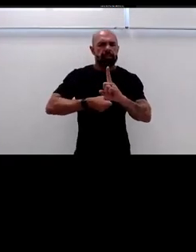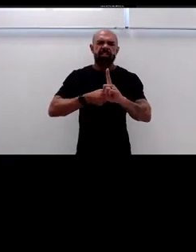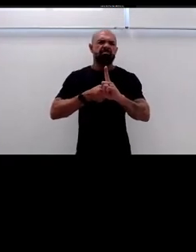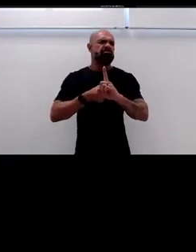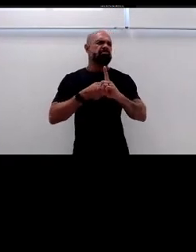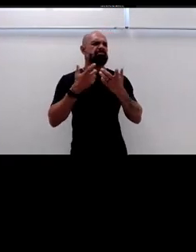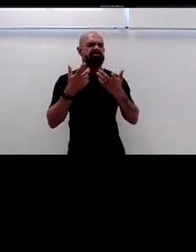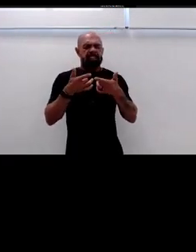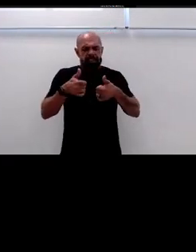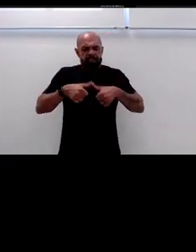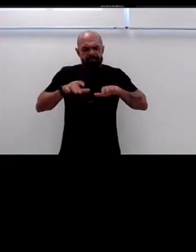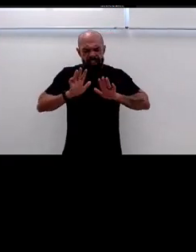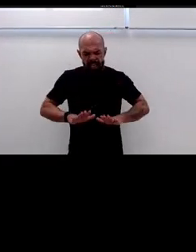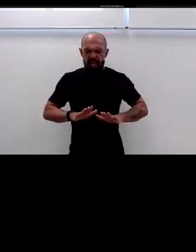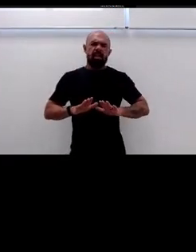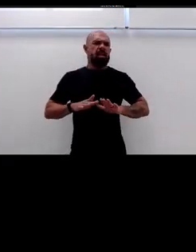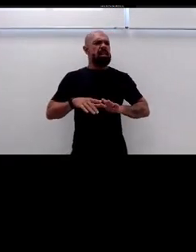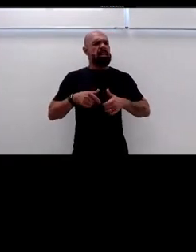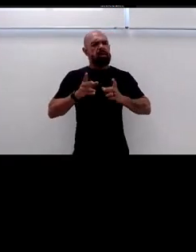daqui, e de repente tá